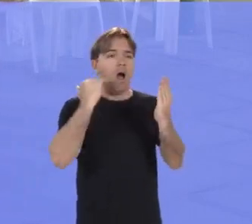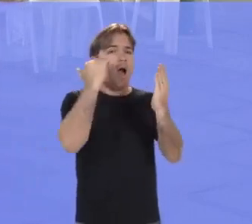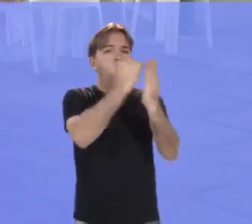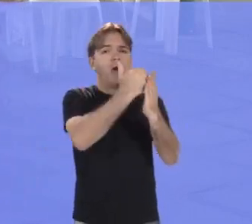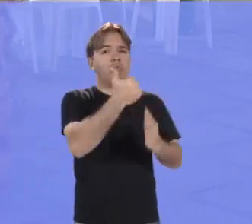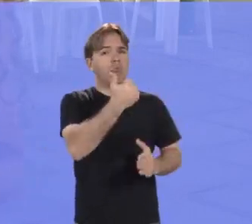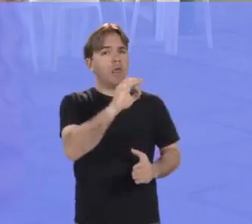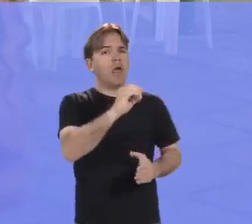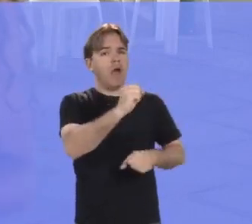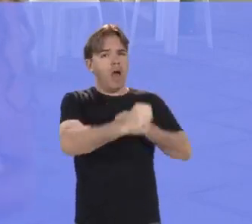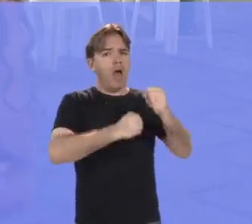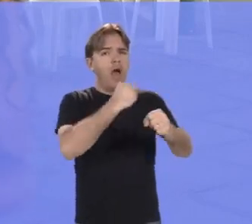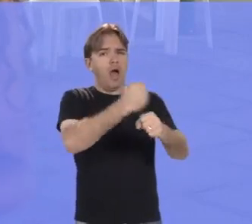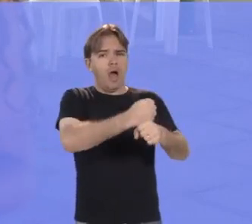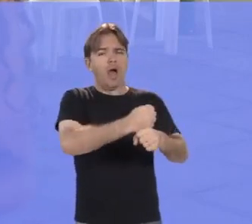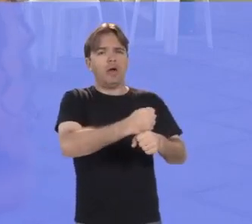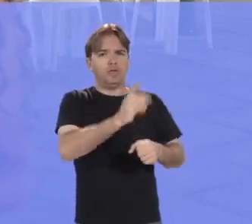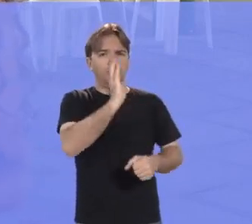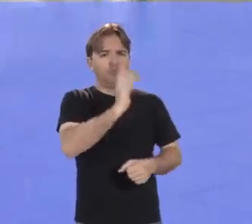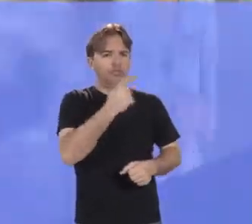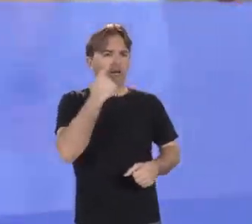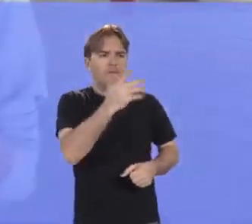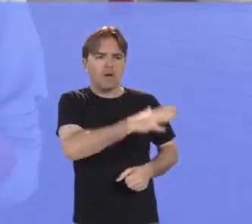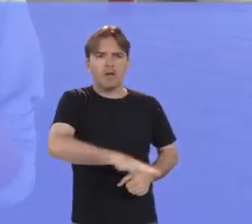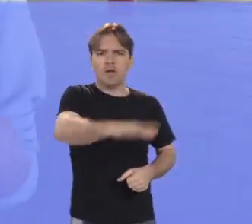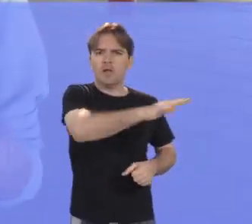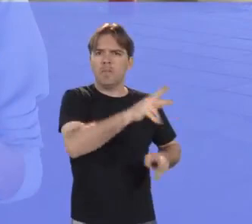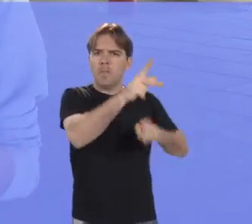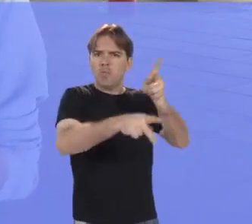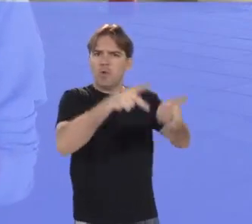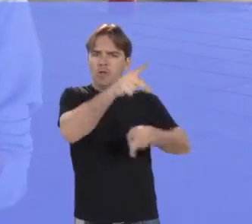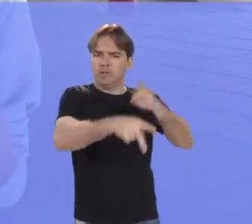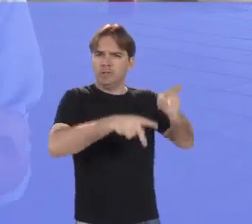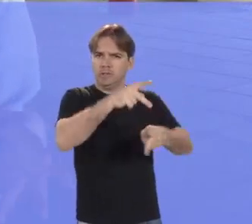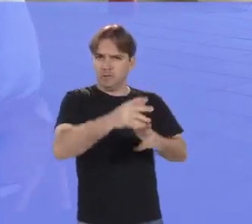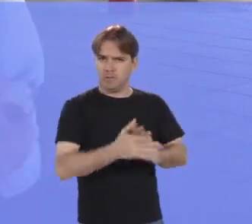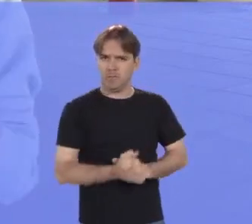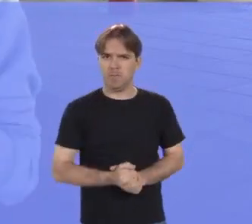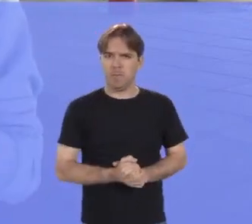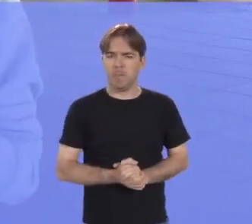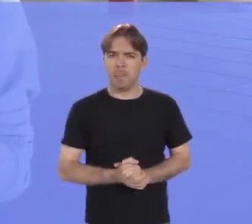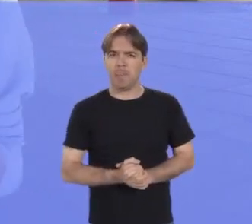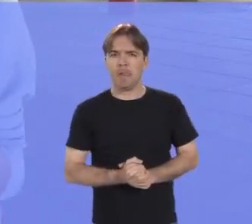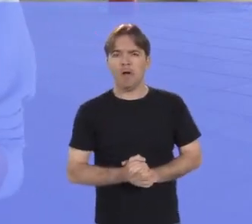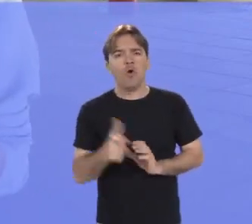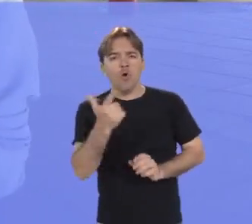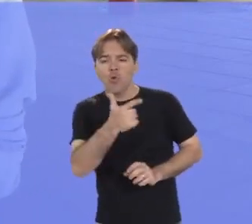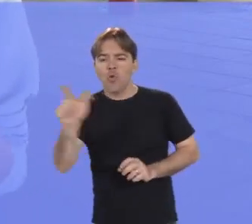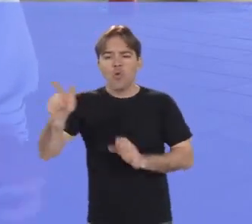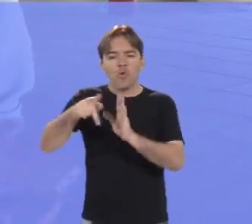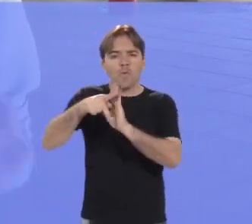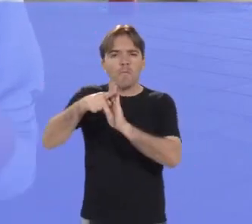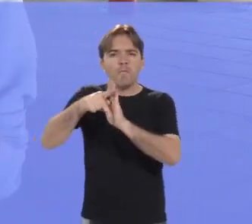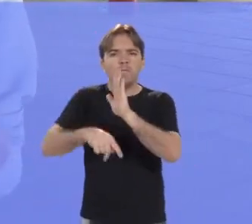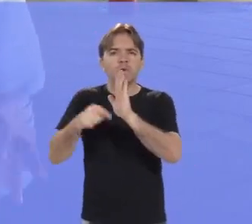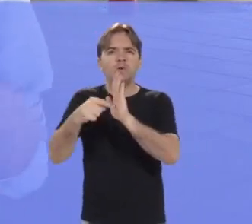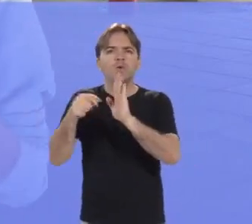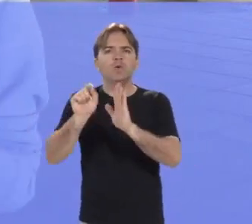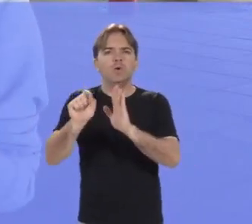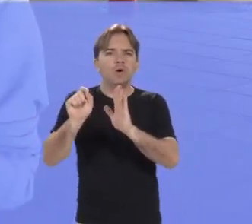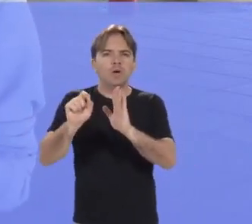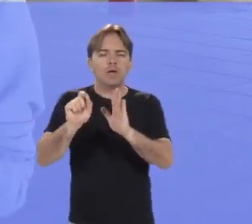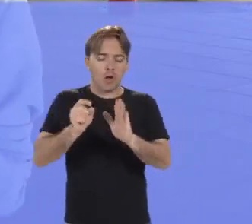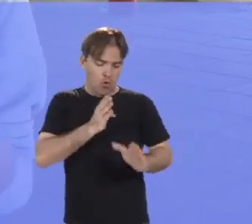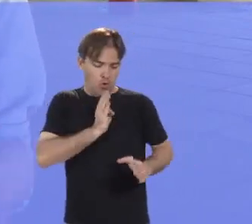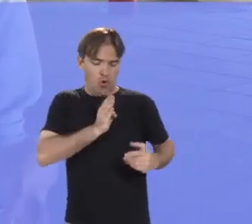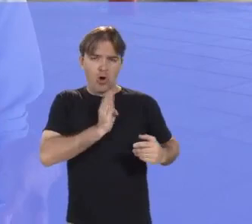em até 10 anos nessas populações. Eu também desenvolvi outra pesquisa que foi com a área de endocrinologia e com a